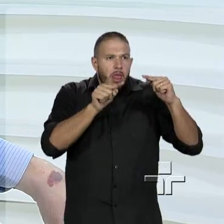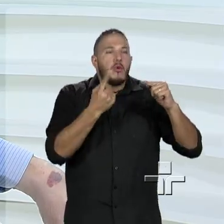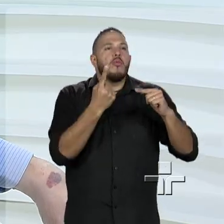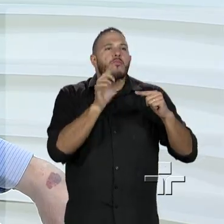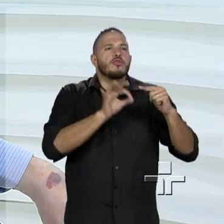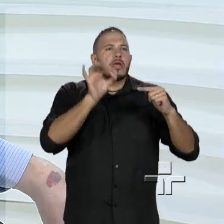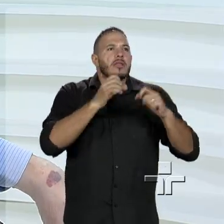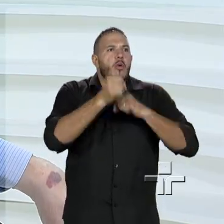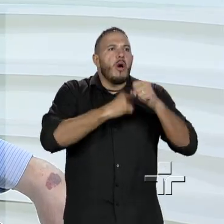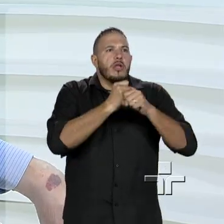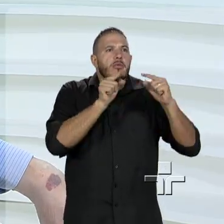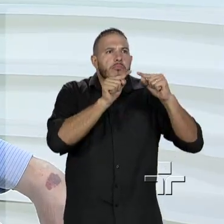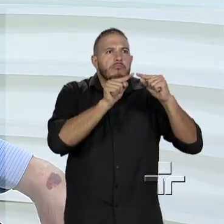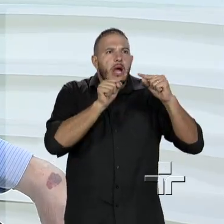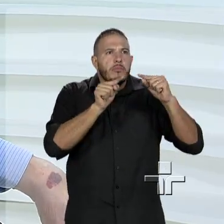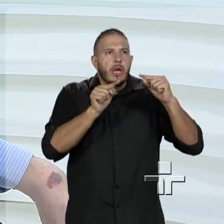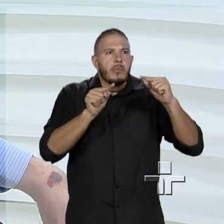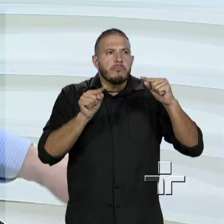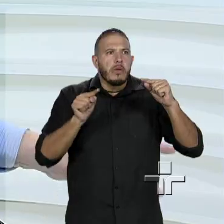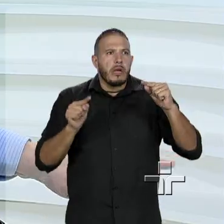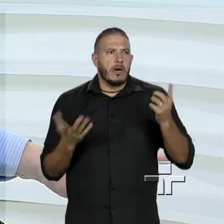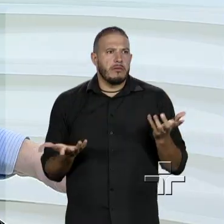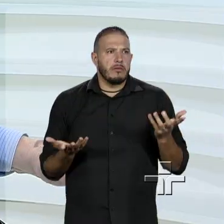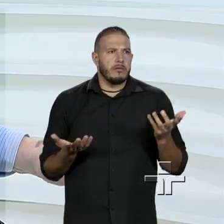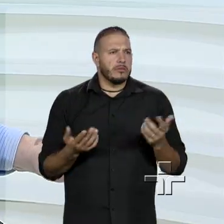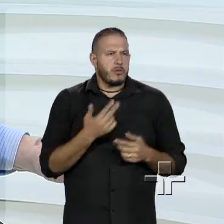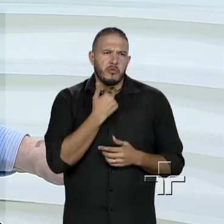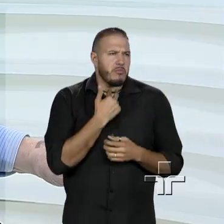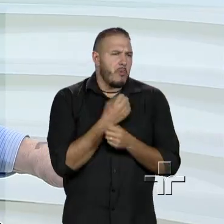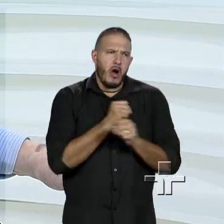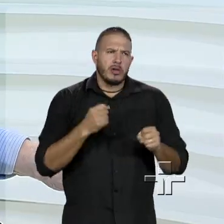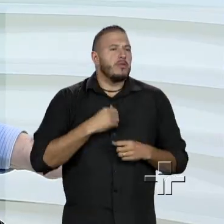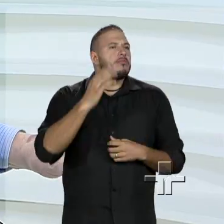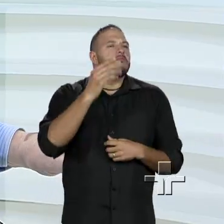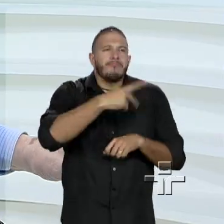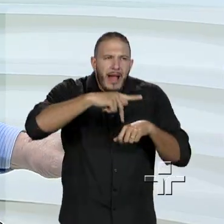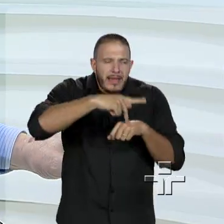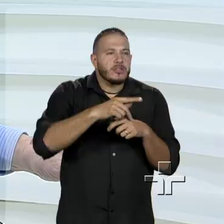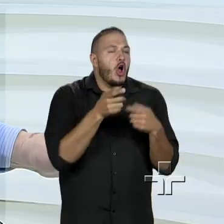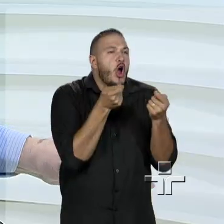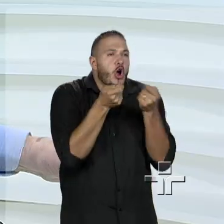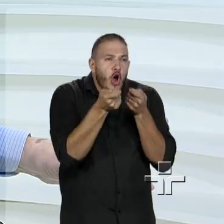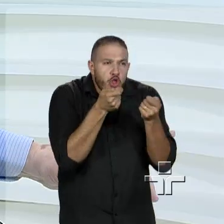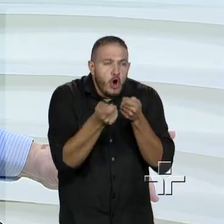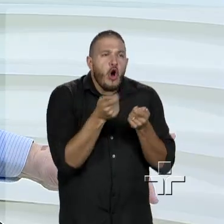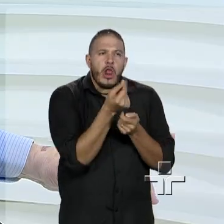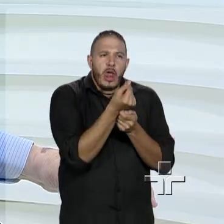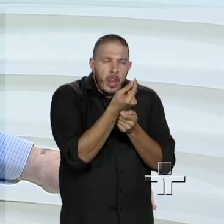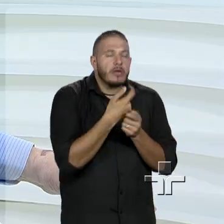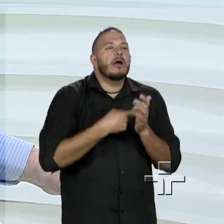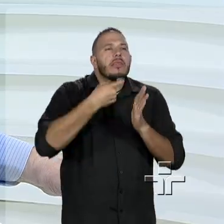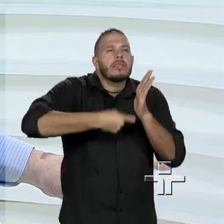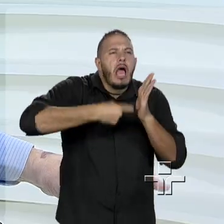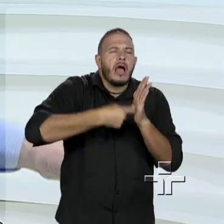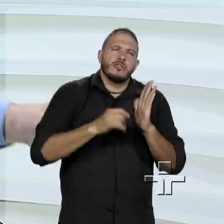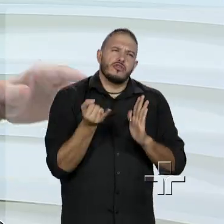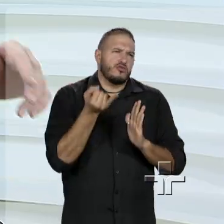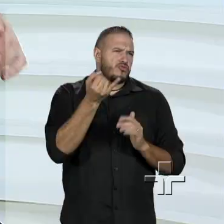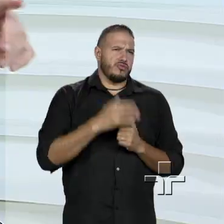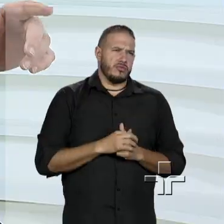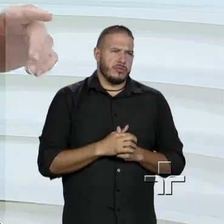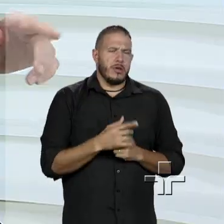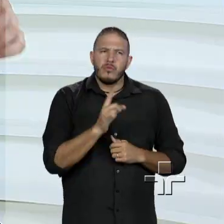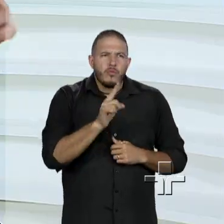país em que um controle de câmbio seja feito pela taxa de juros. Não